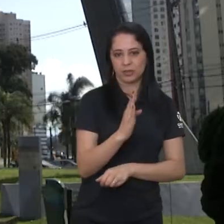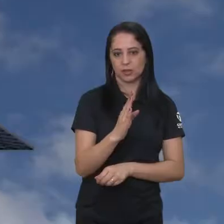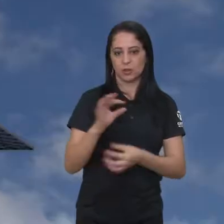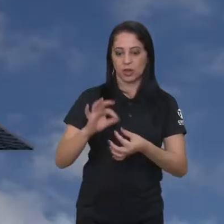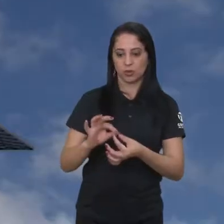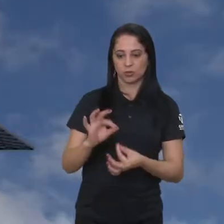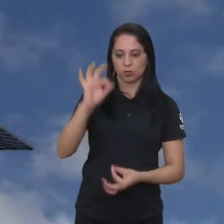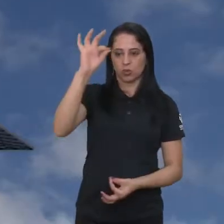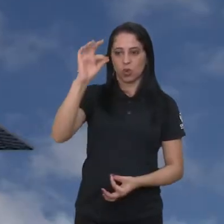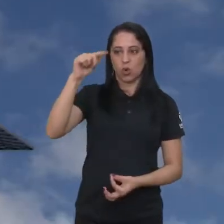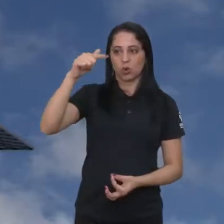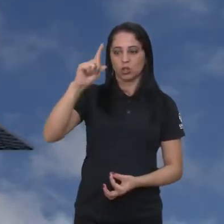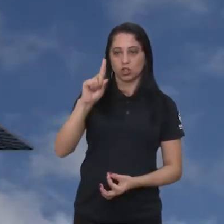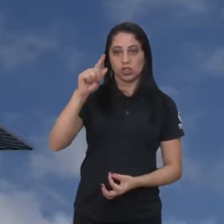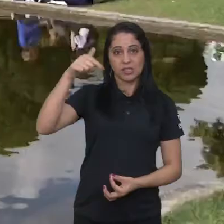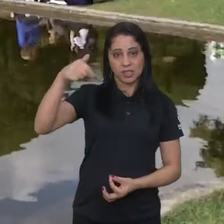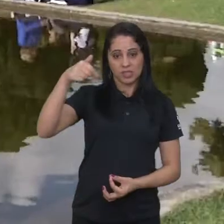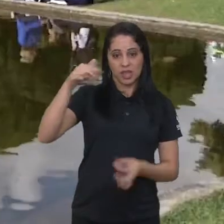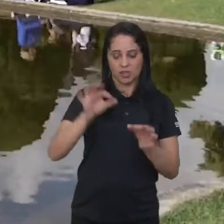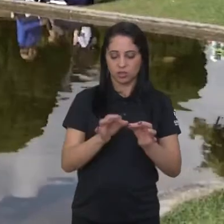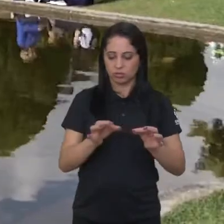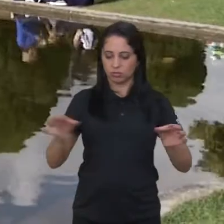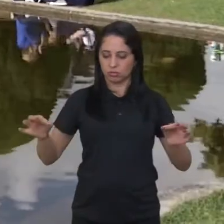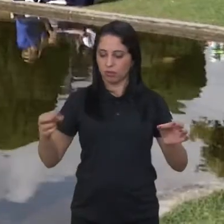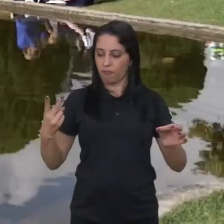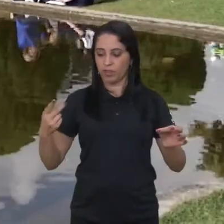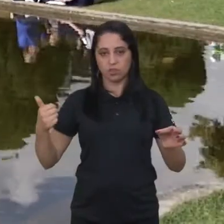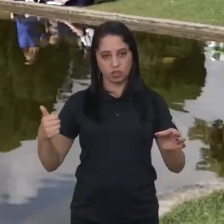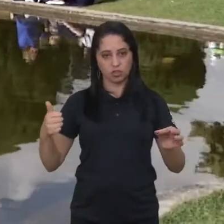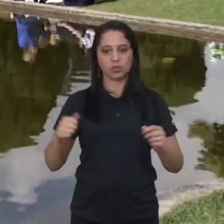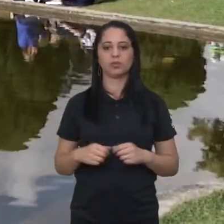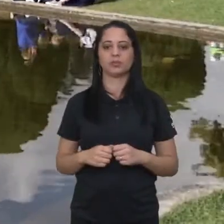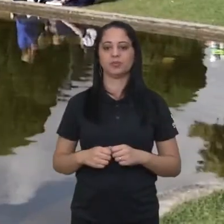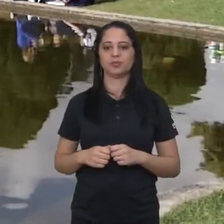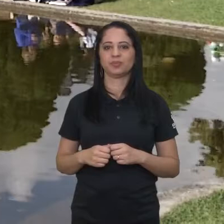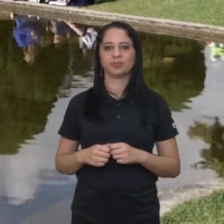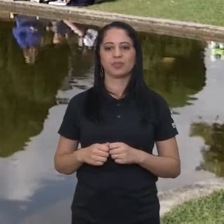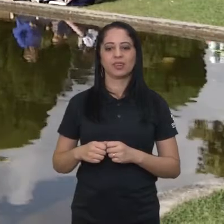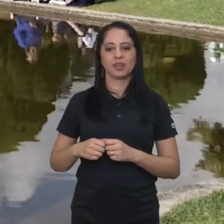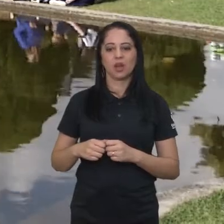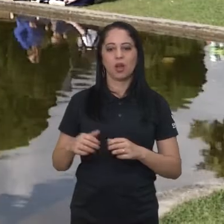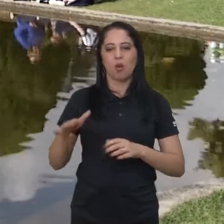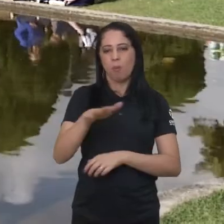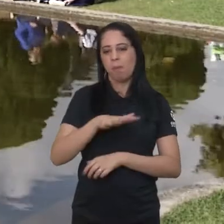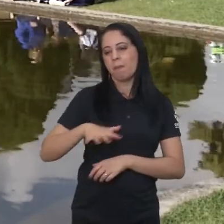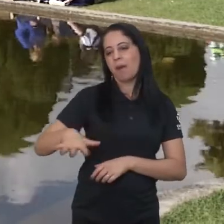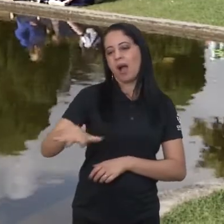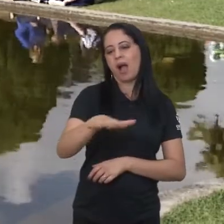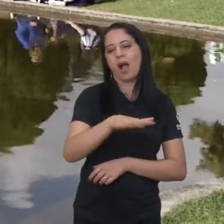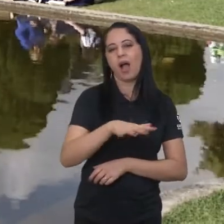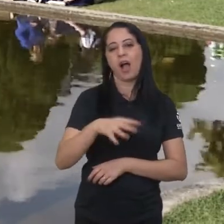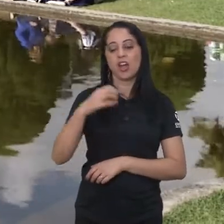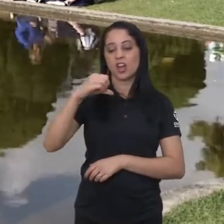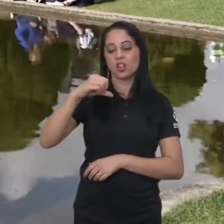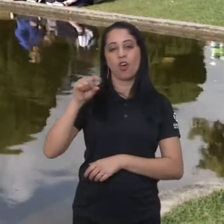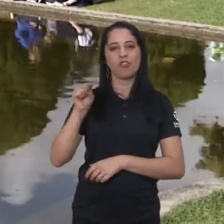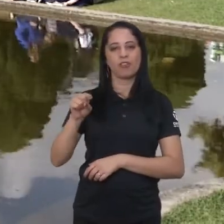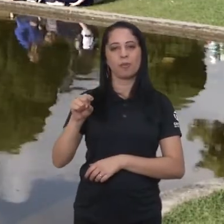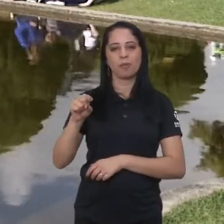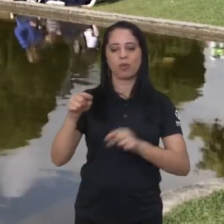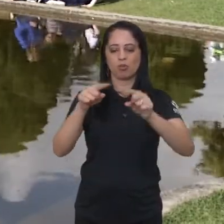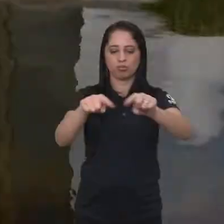de altura e 21 de largura e fica na Praça Ryuji Kojima, uma área com cerca de 9.000